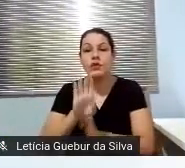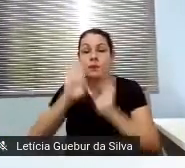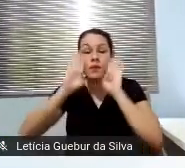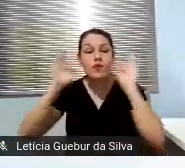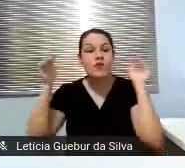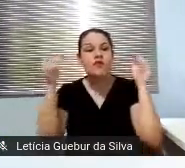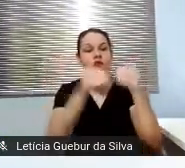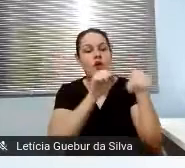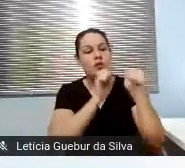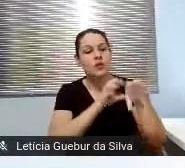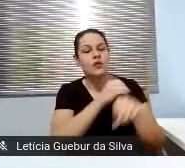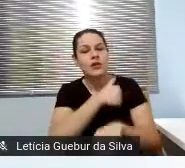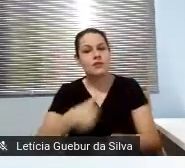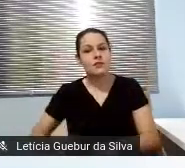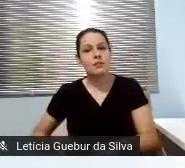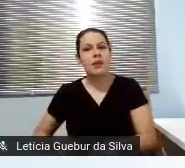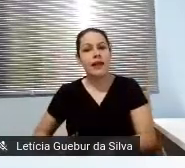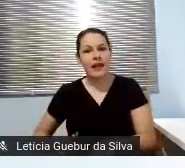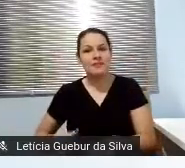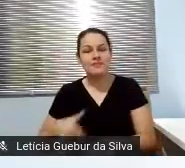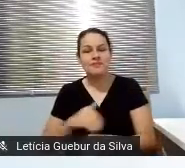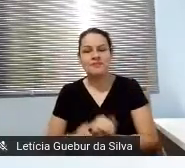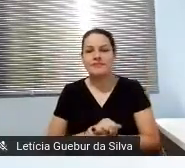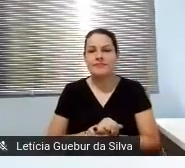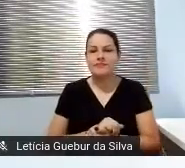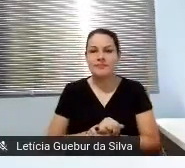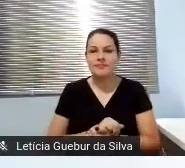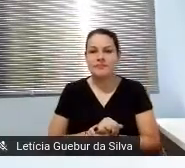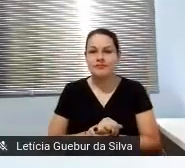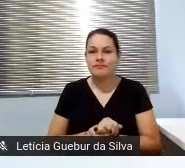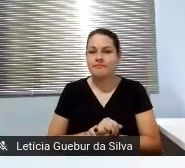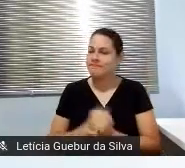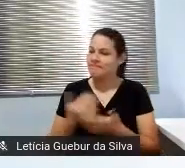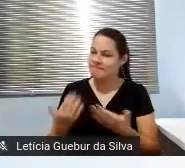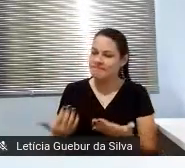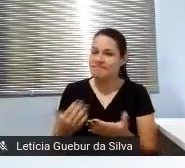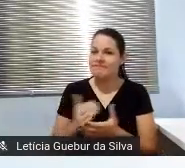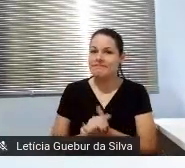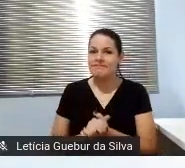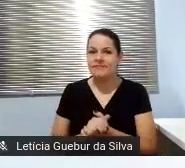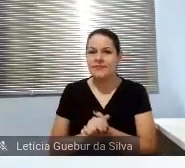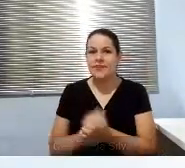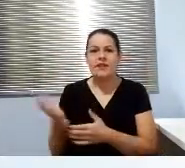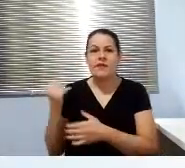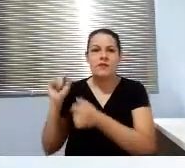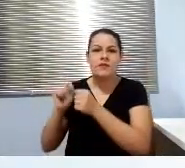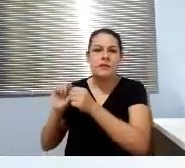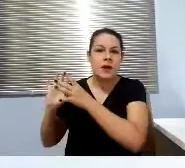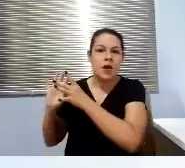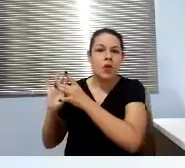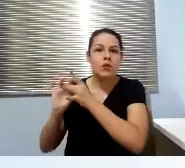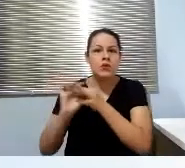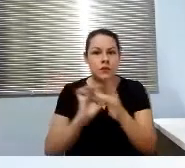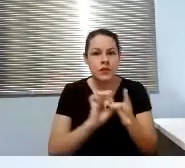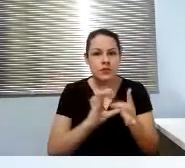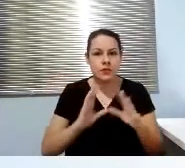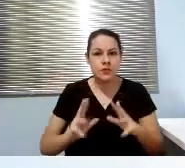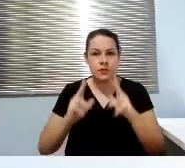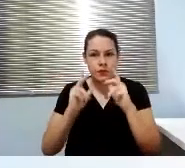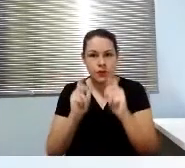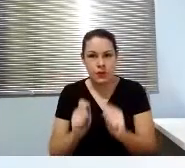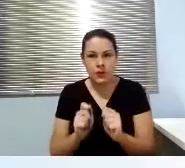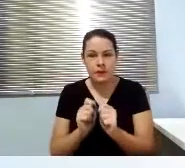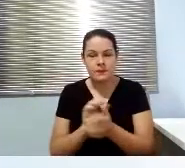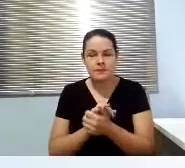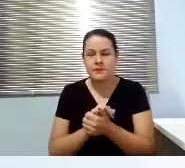pública. É com você, André. Olha, é preciso a gente fazer uma contextualização em relação a Por essa favor. questão da educação